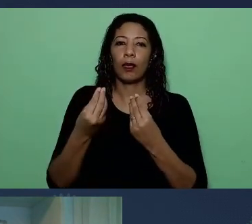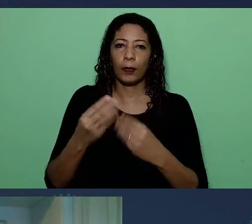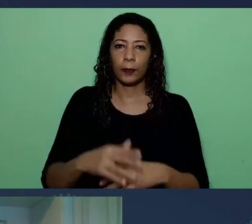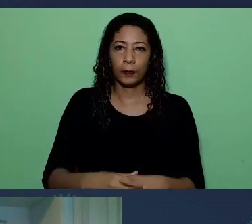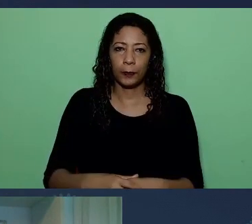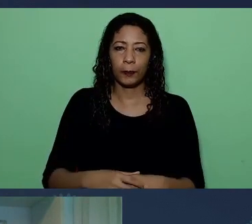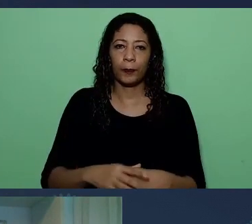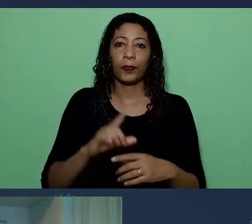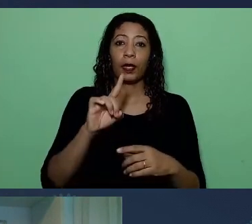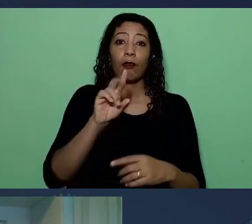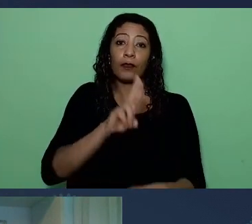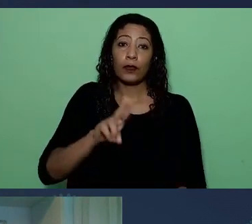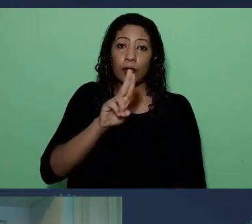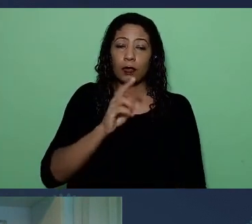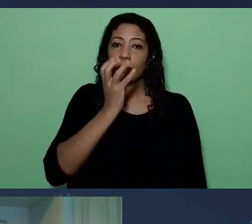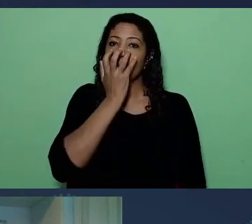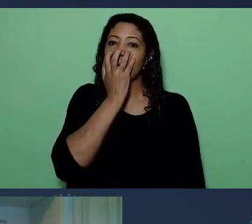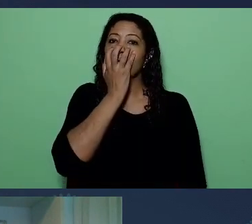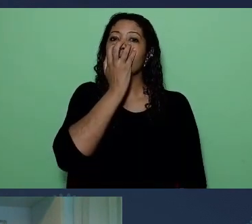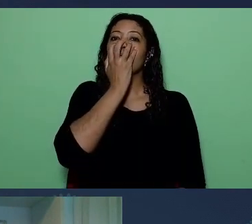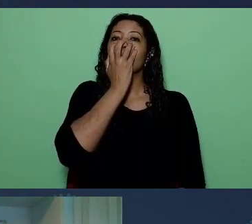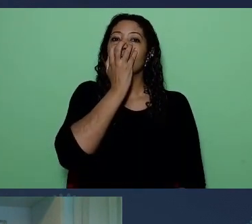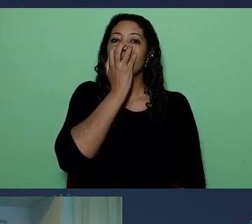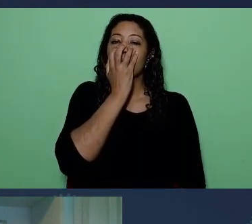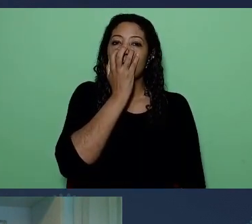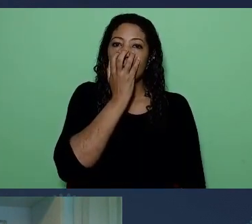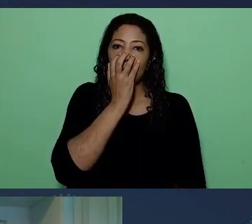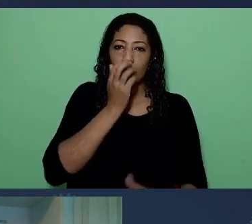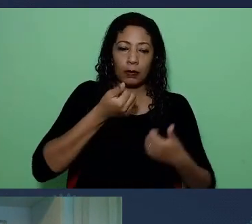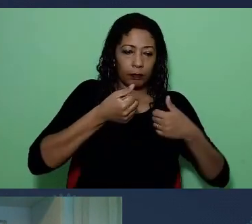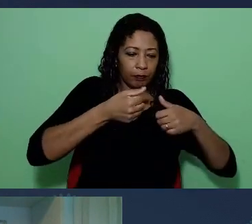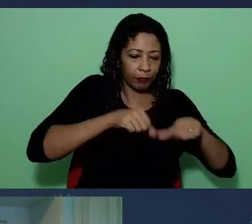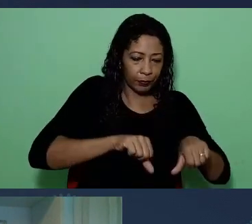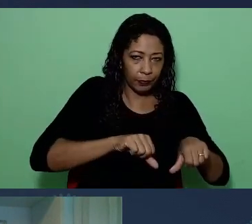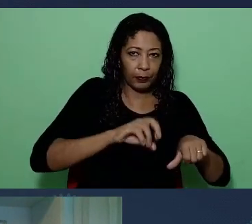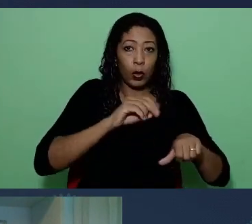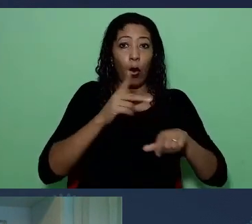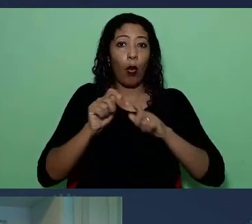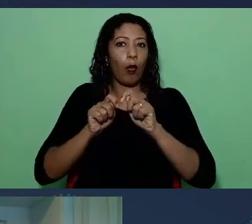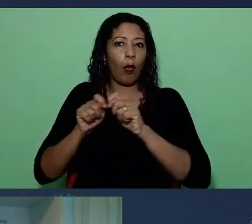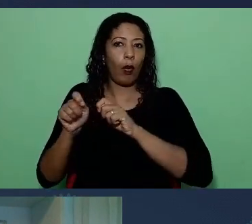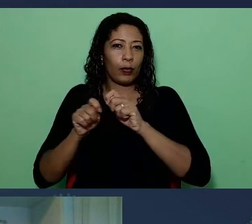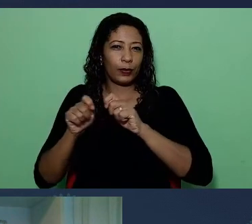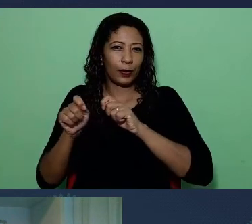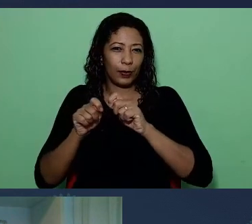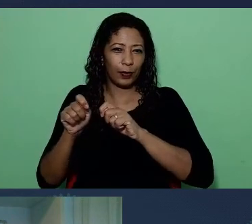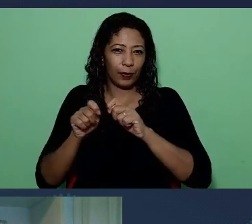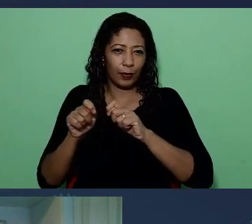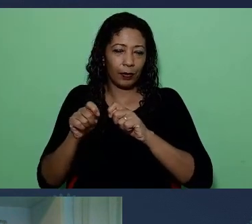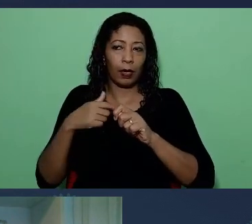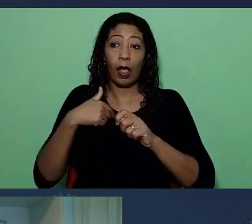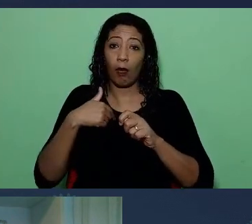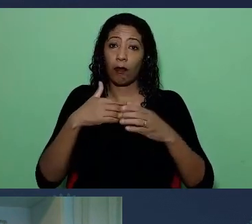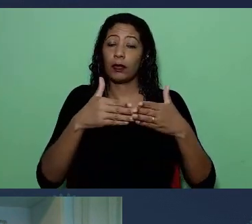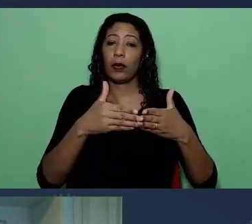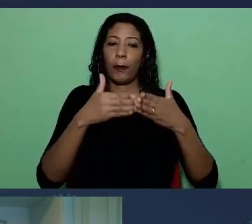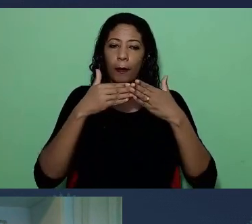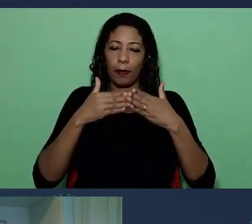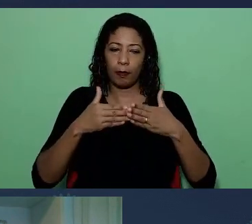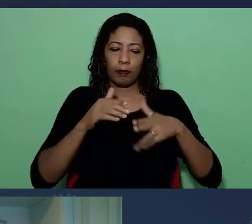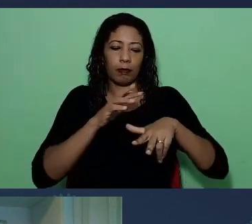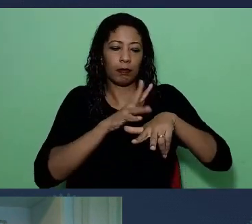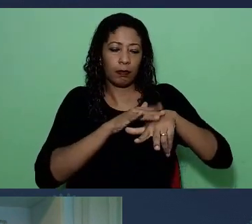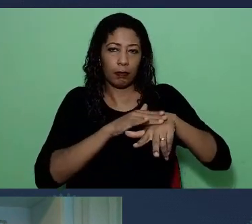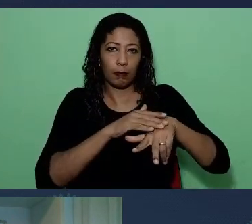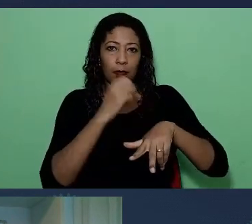não invasiva, tanto na emergência quanto na fase de controle, eu tenho solicitado que os pacientes mais